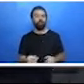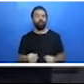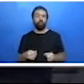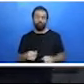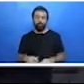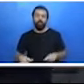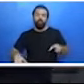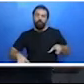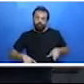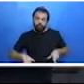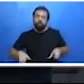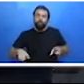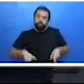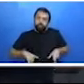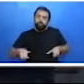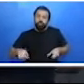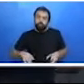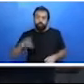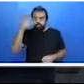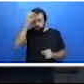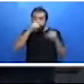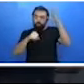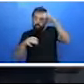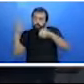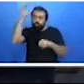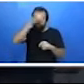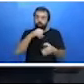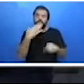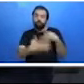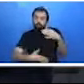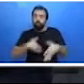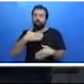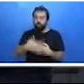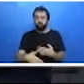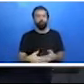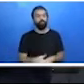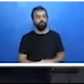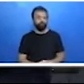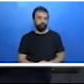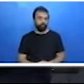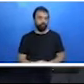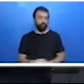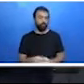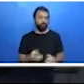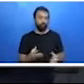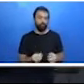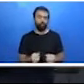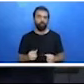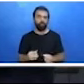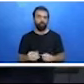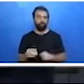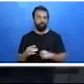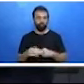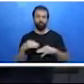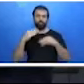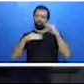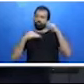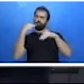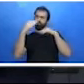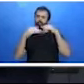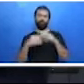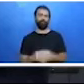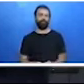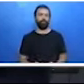lutas, cheio de conhecimento, de avanço, de muitas superações. Eu